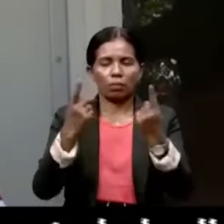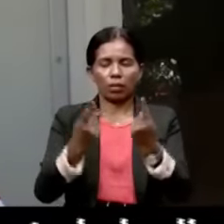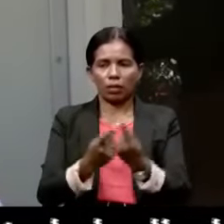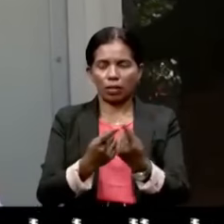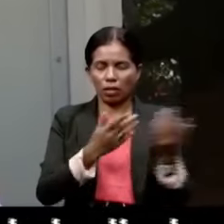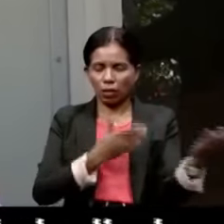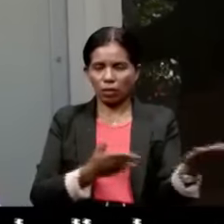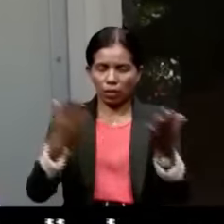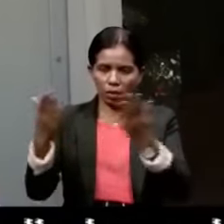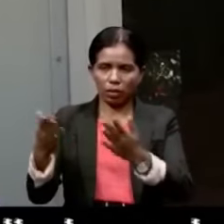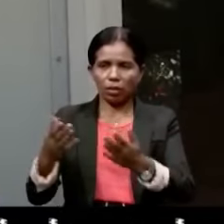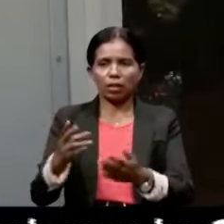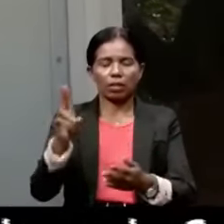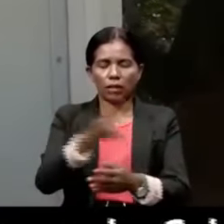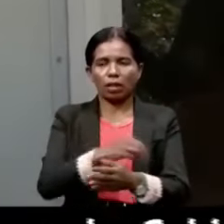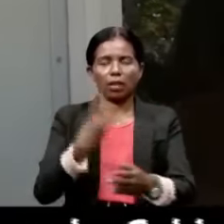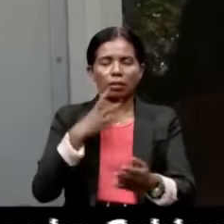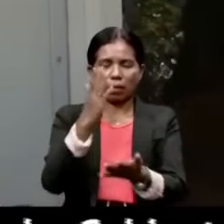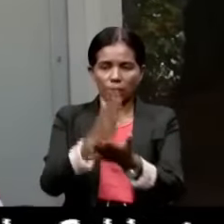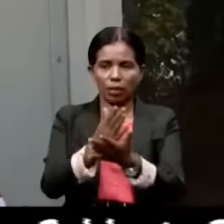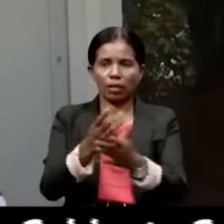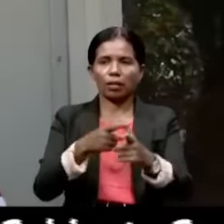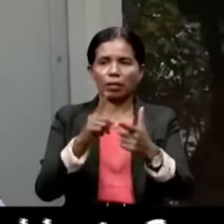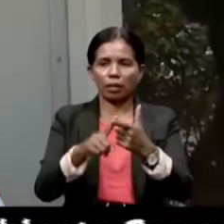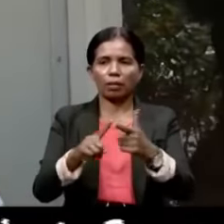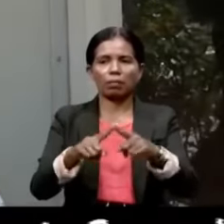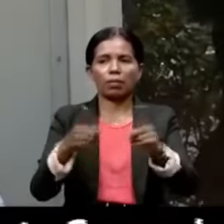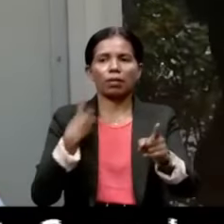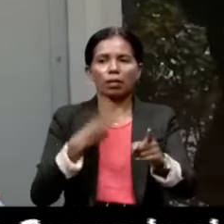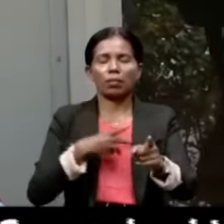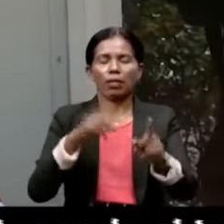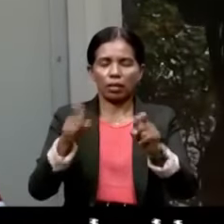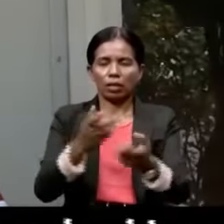hatam mai mak dan kala tiu sene taksi ami rapara mai be ami sing sosa